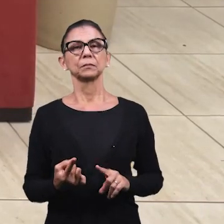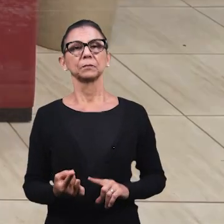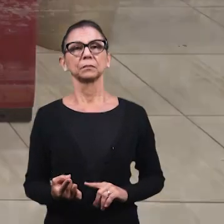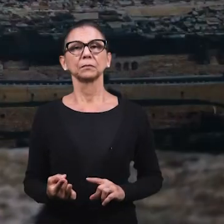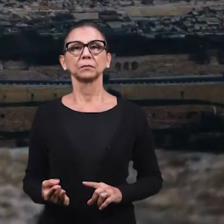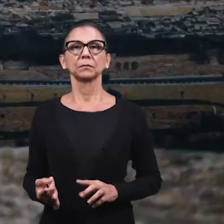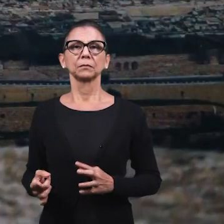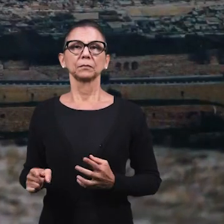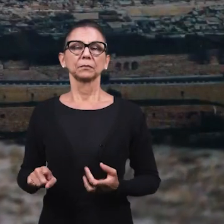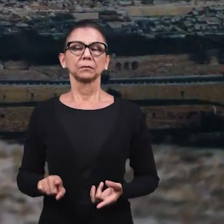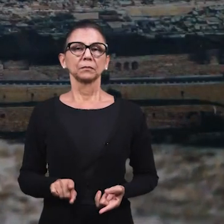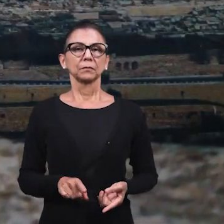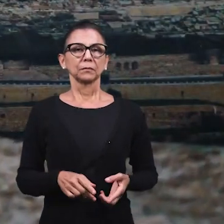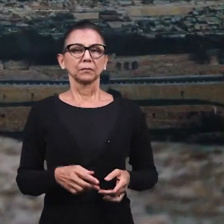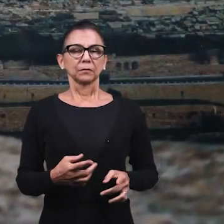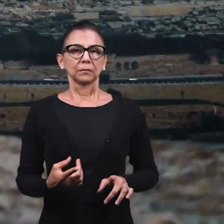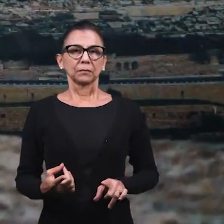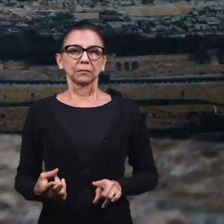coração.